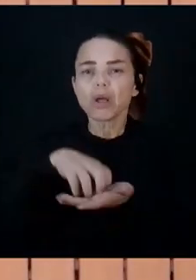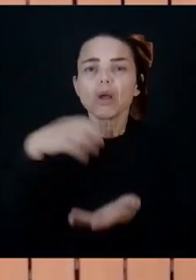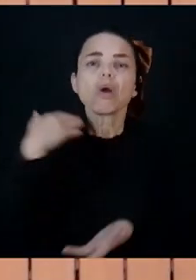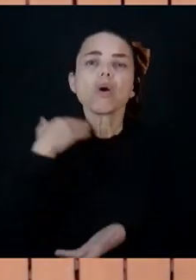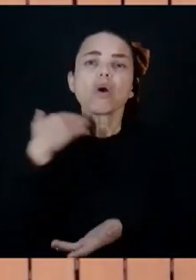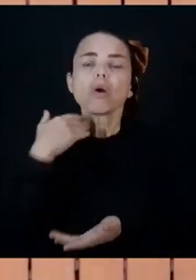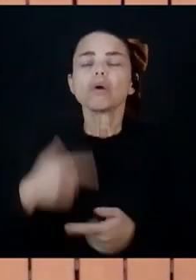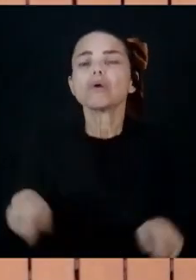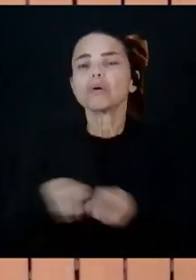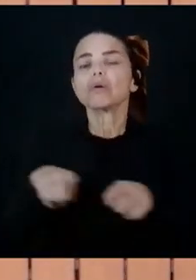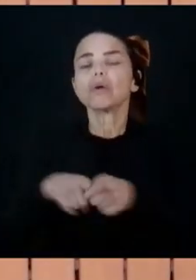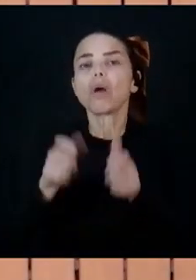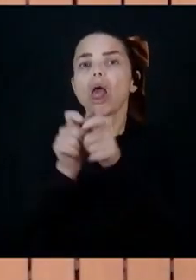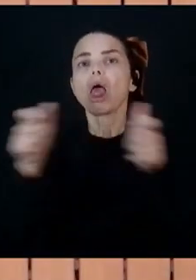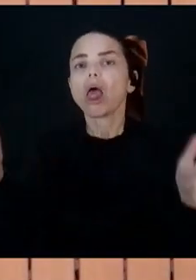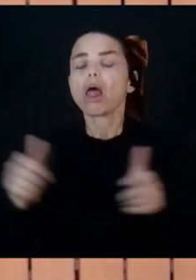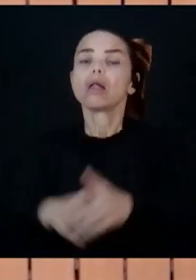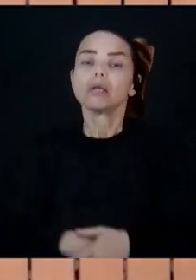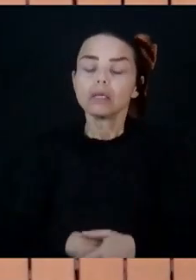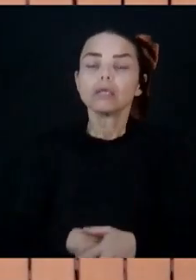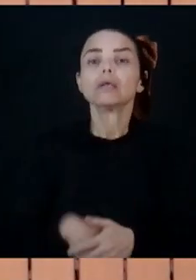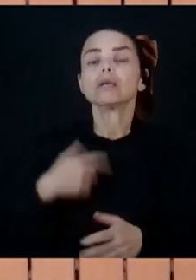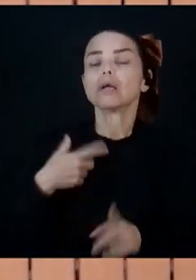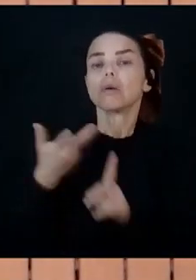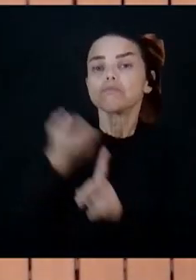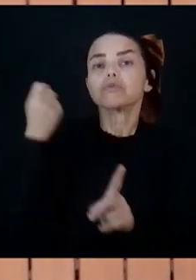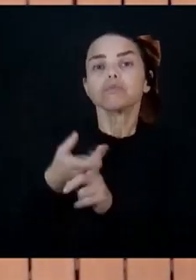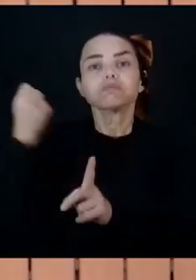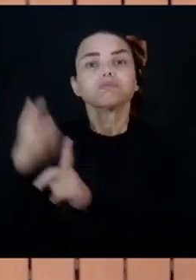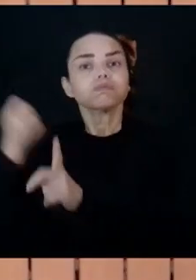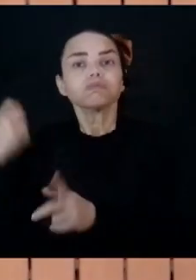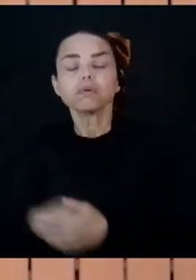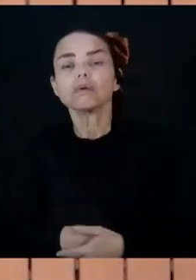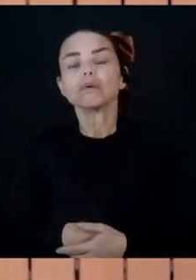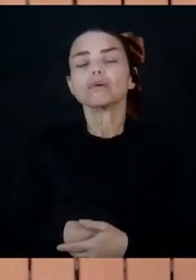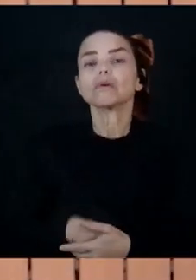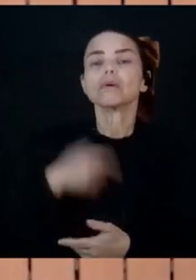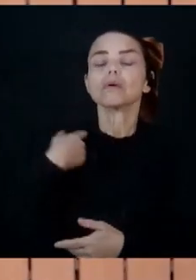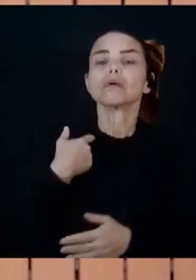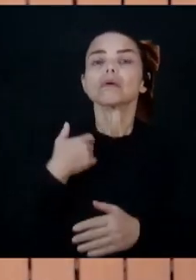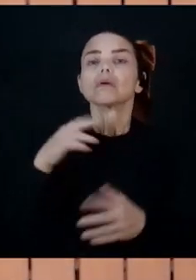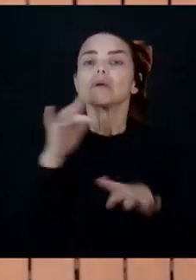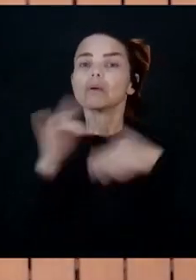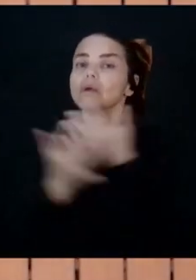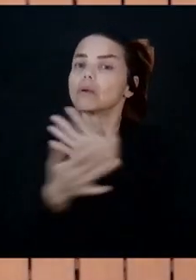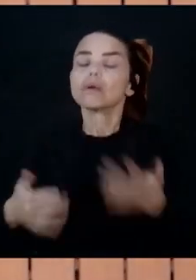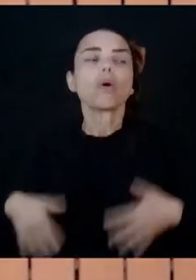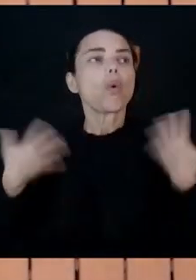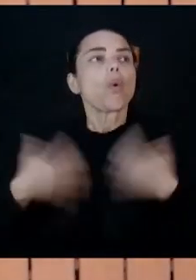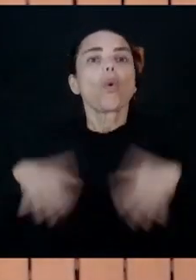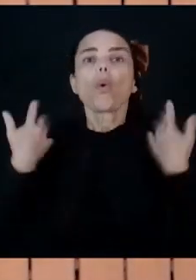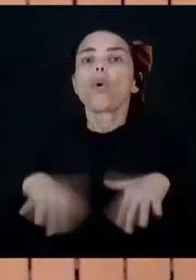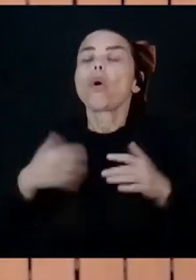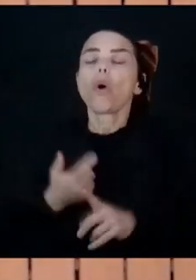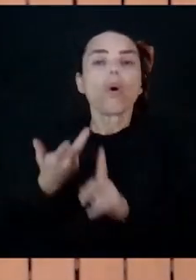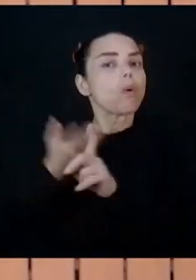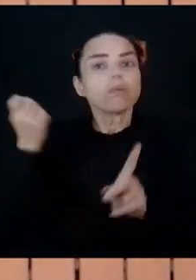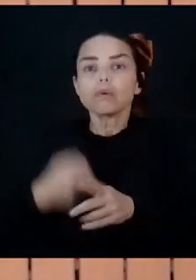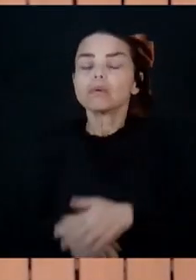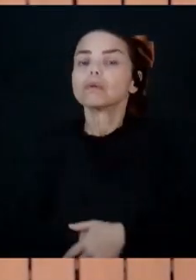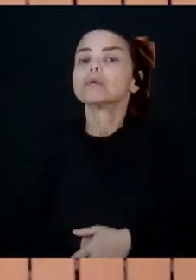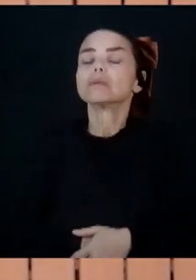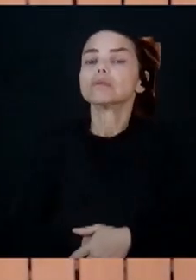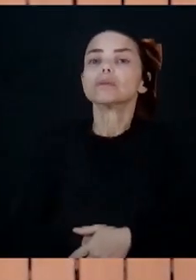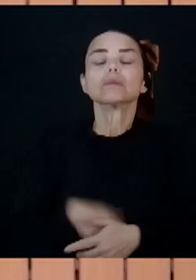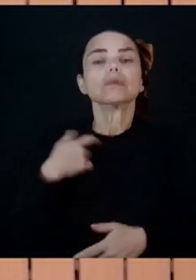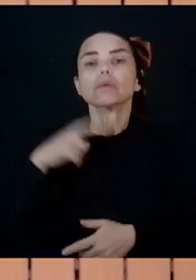volume muito grande de golpes. Os golpes nas redes sociais têm sido assim, tem ficado realmente